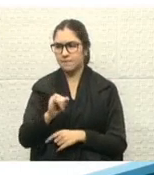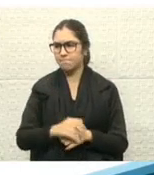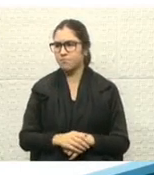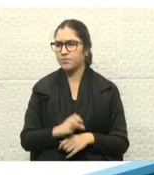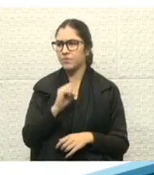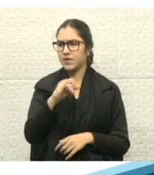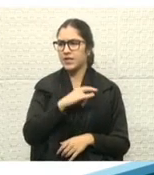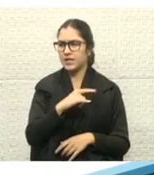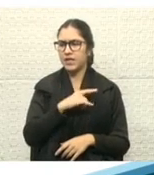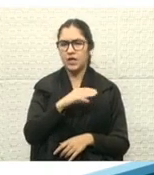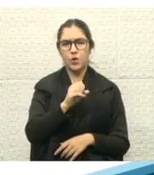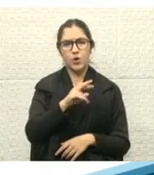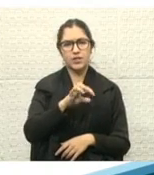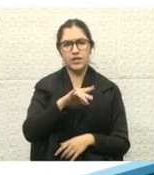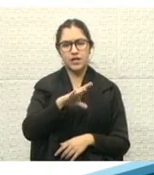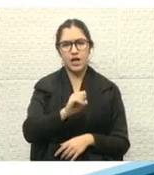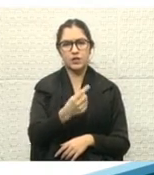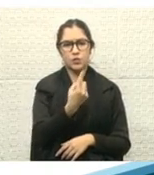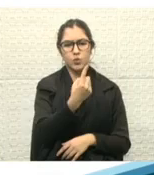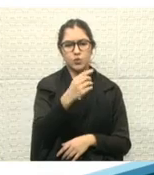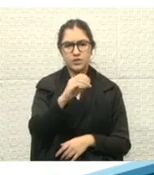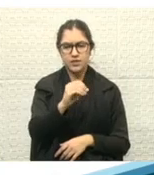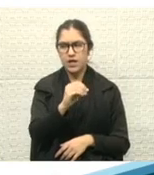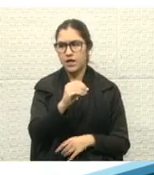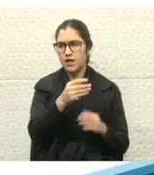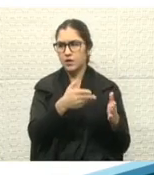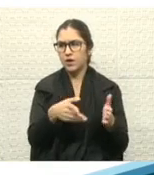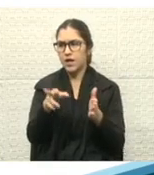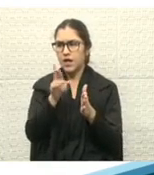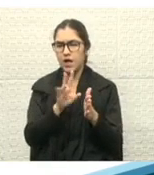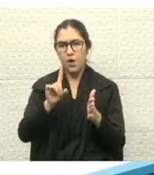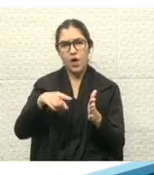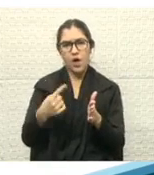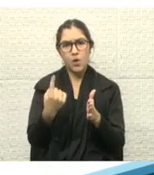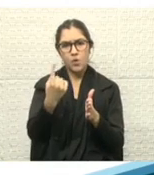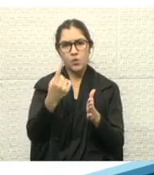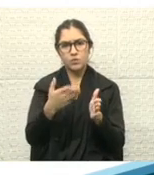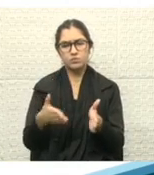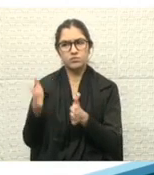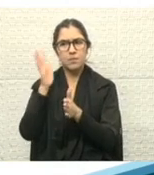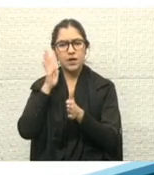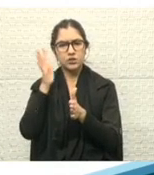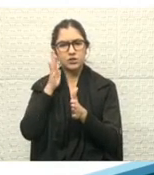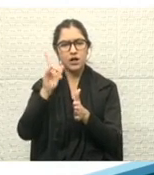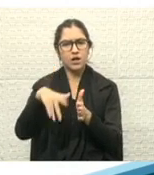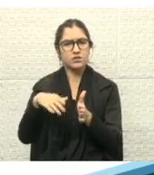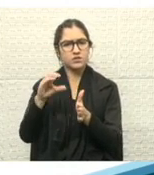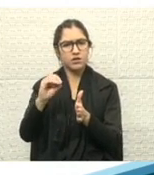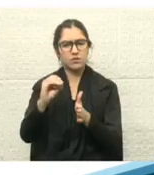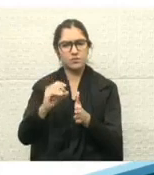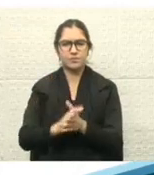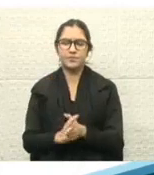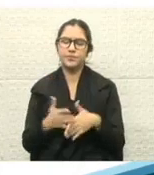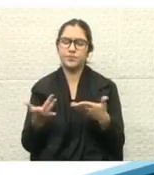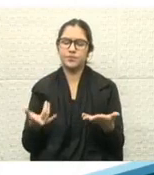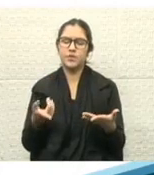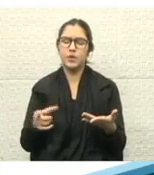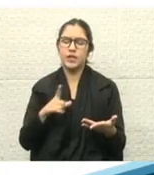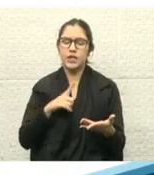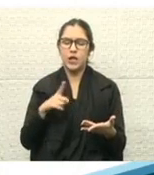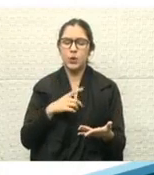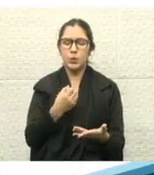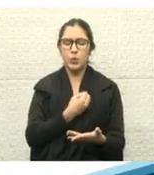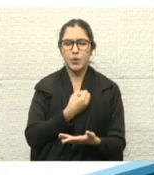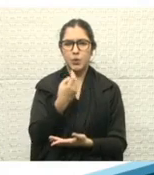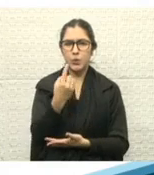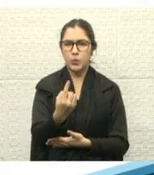Se eu tenho o par ordenado 1, 0, a parte real é 1, a parte imaginária 0. Então, eu vou ter o número